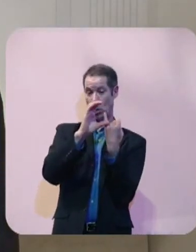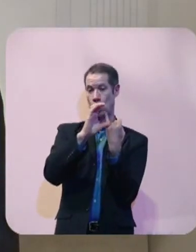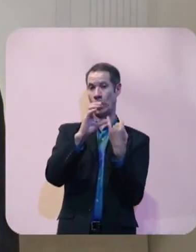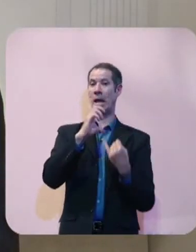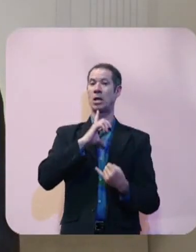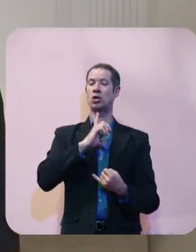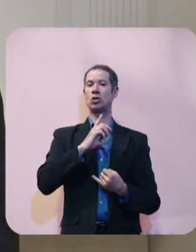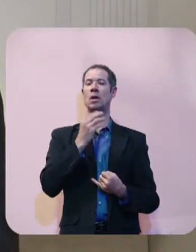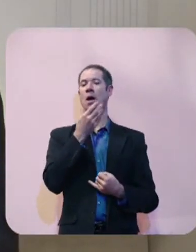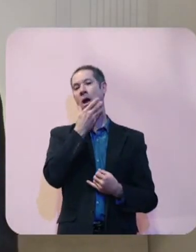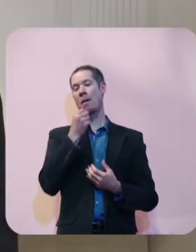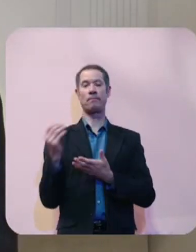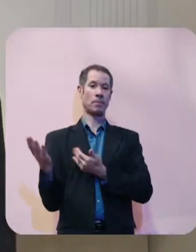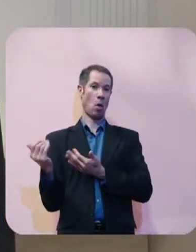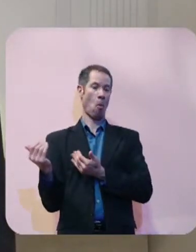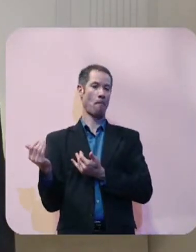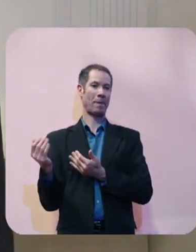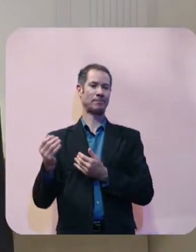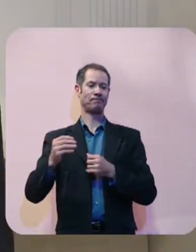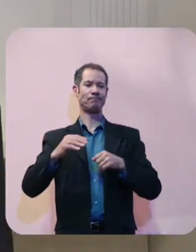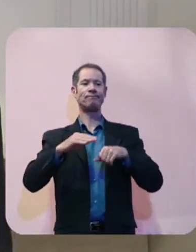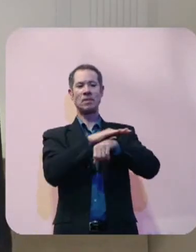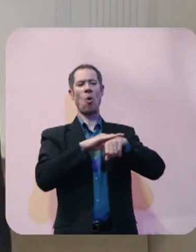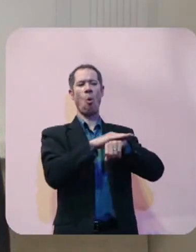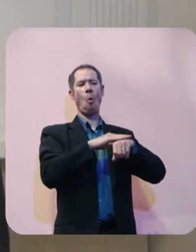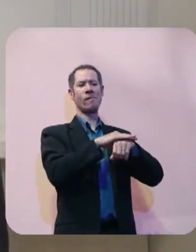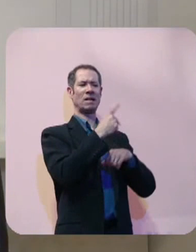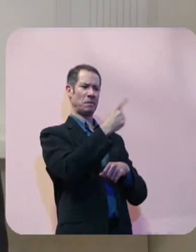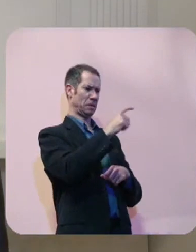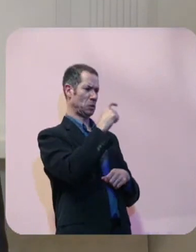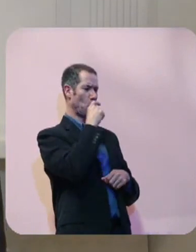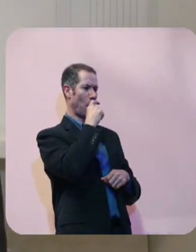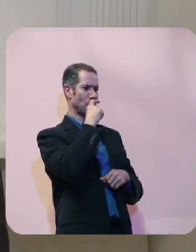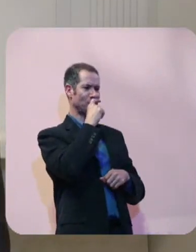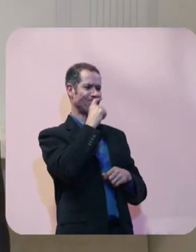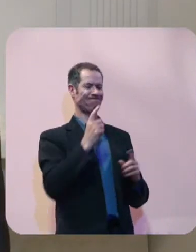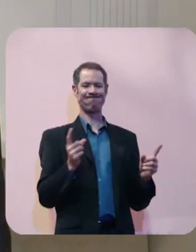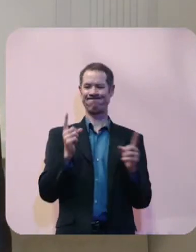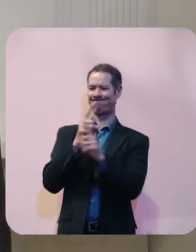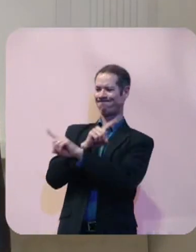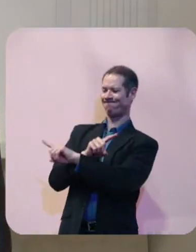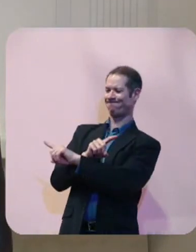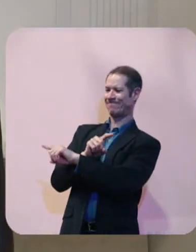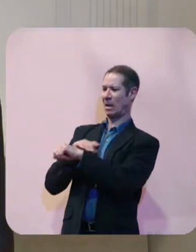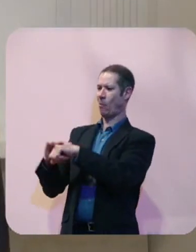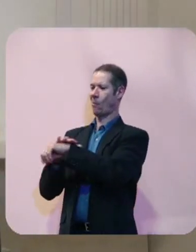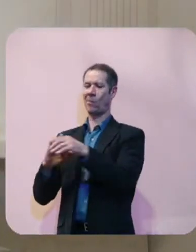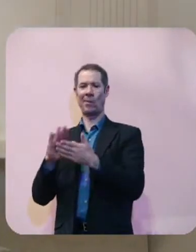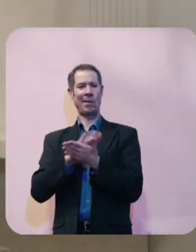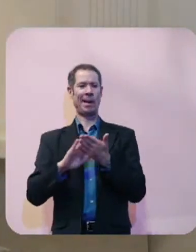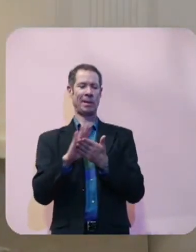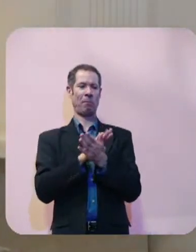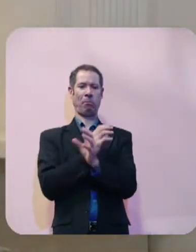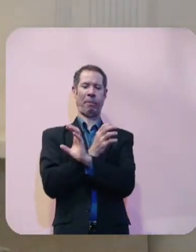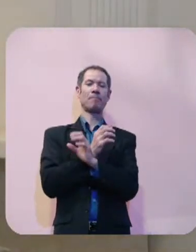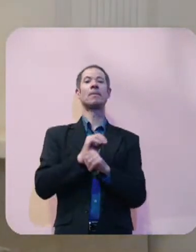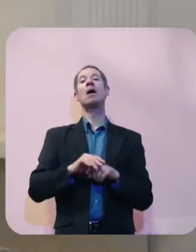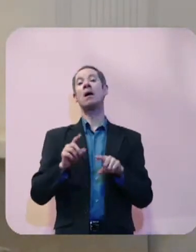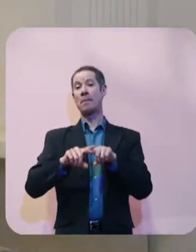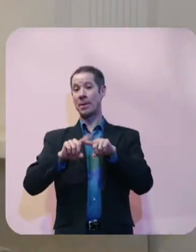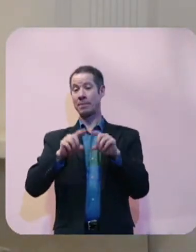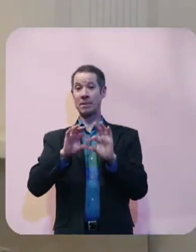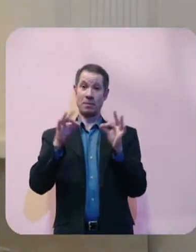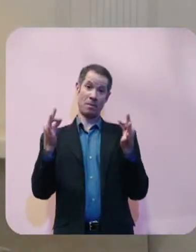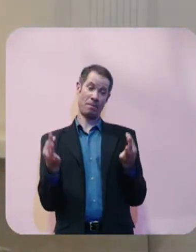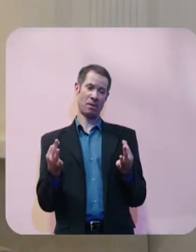rapaz que não conversava com o seu pai e o seu pai não conversava com ele. Simplesmente porque ele